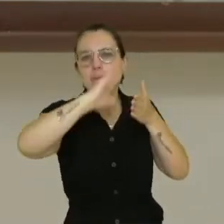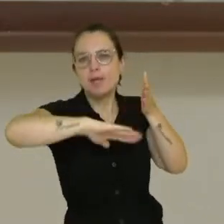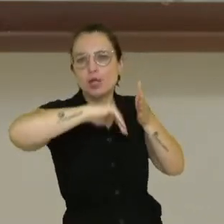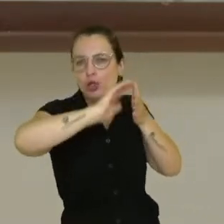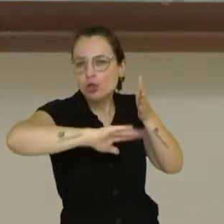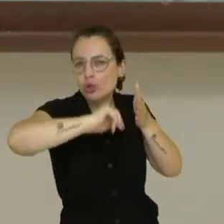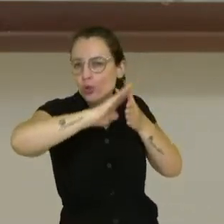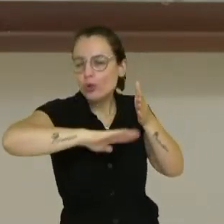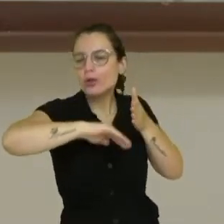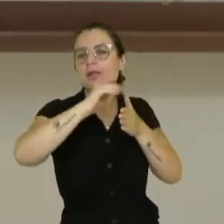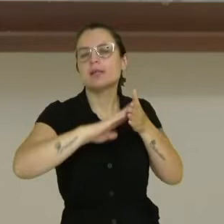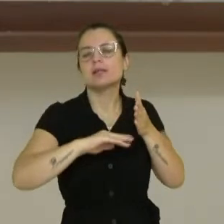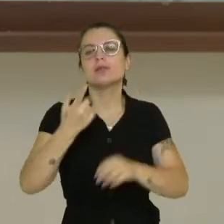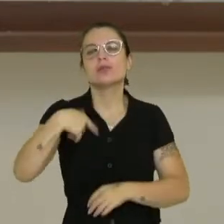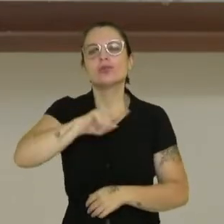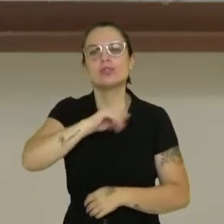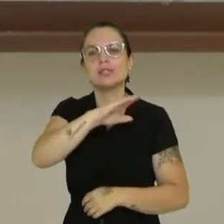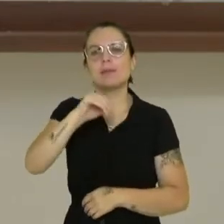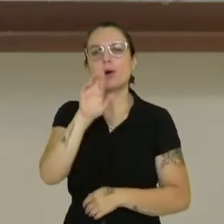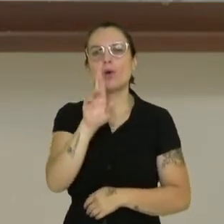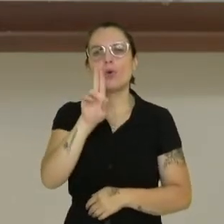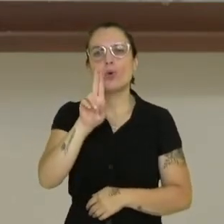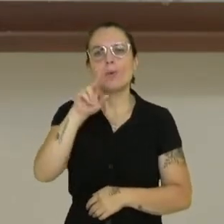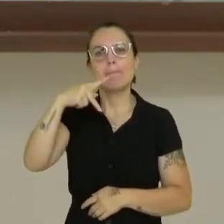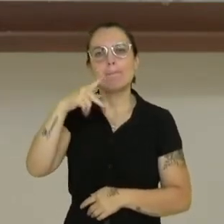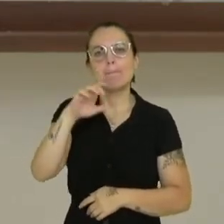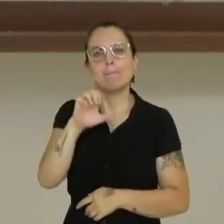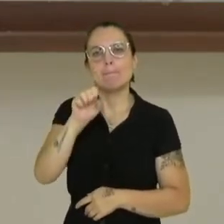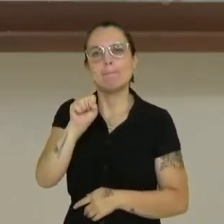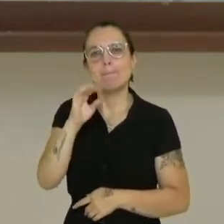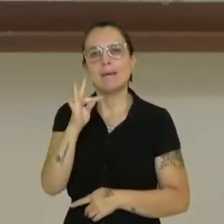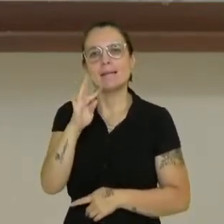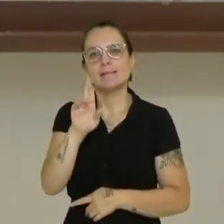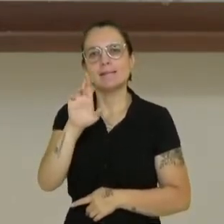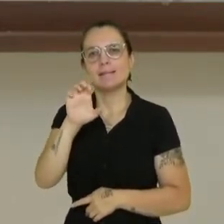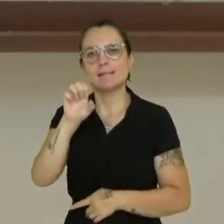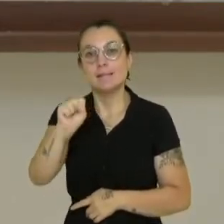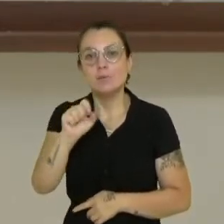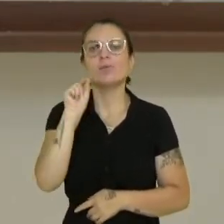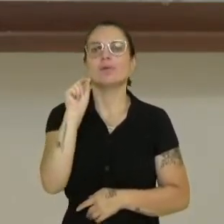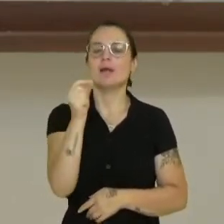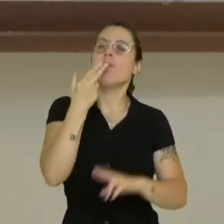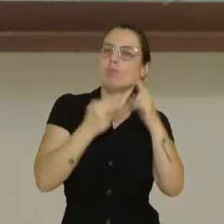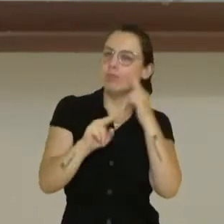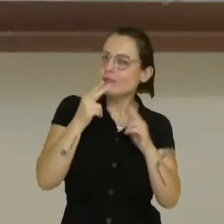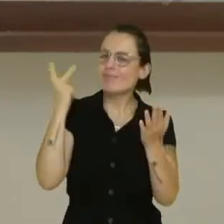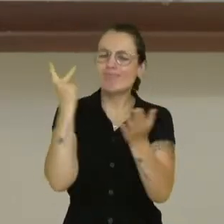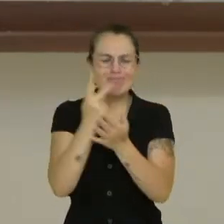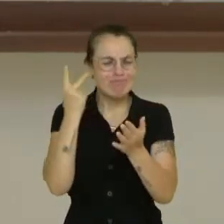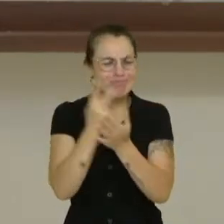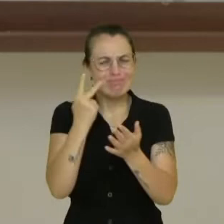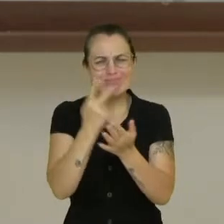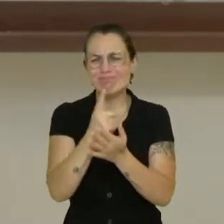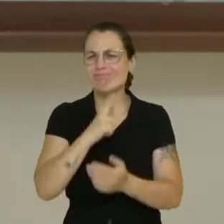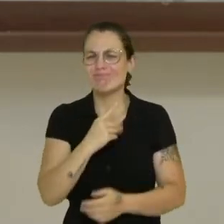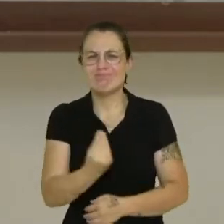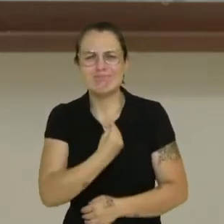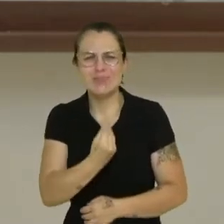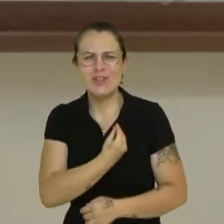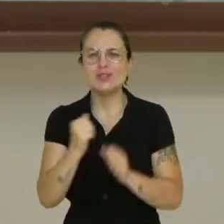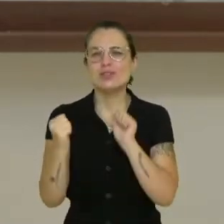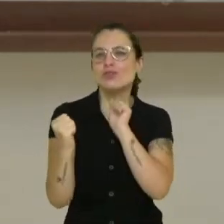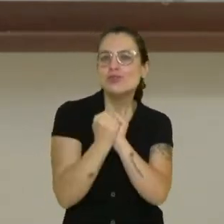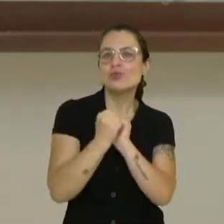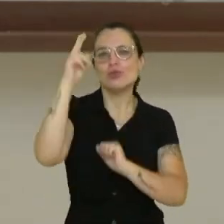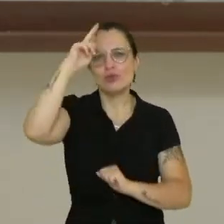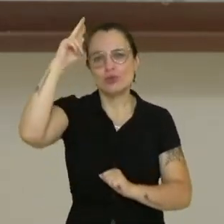as pinturas rupestres, a música sempre esteve presente na história da humanidade como algo